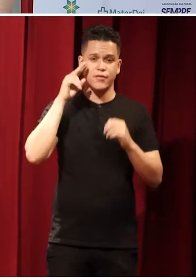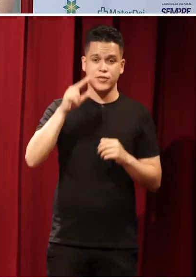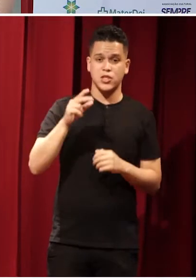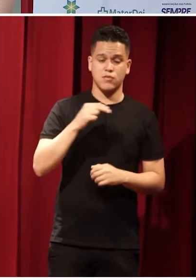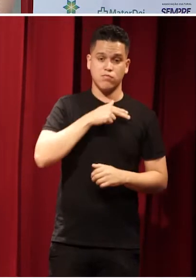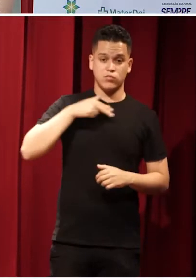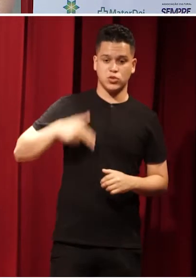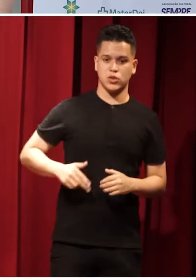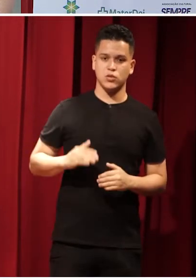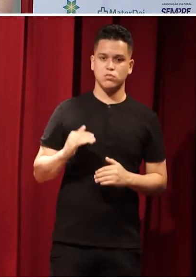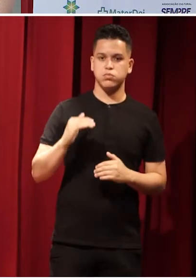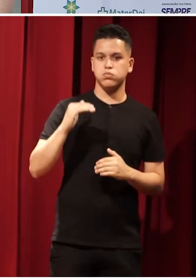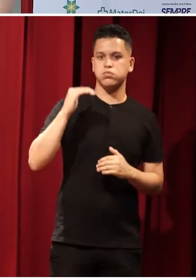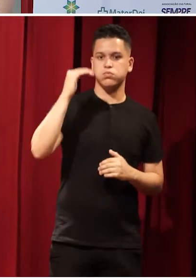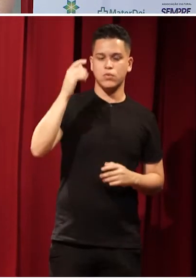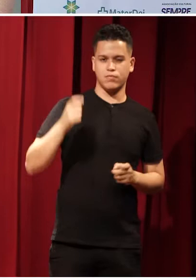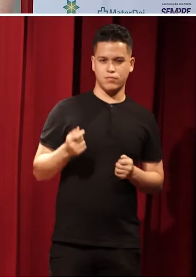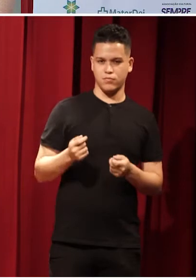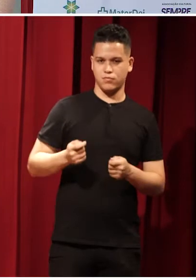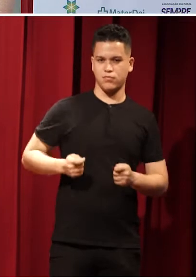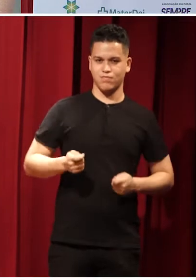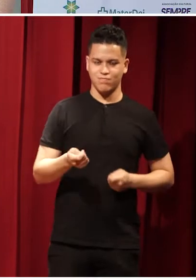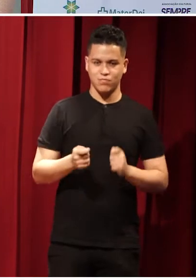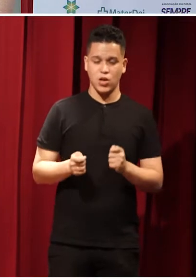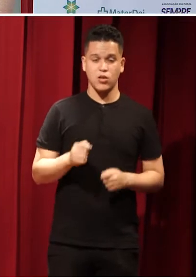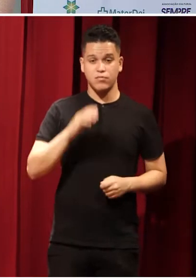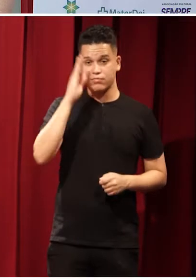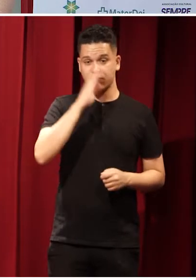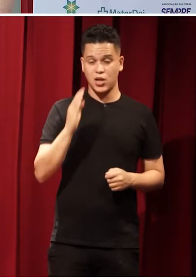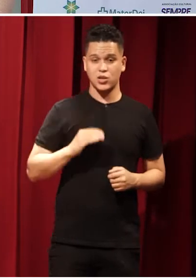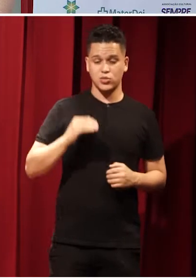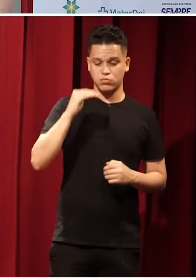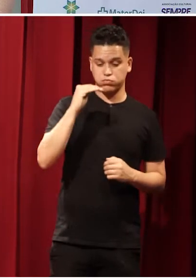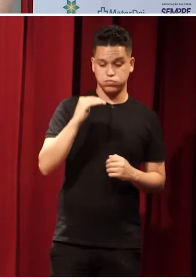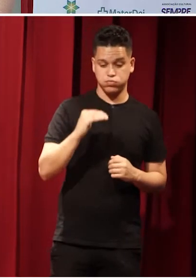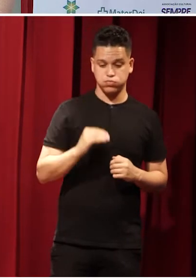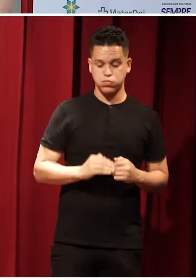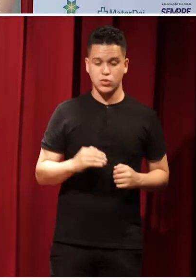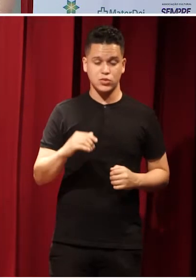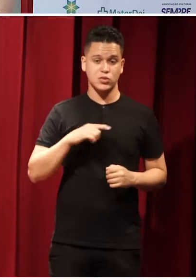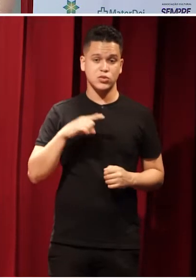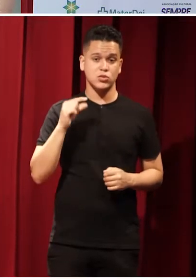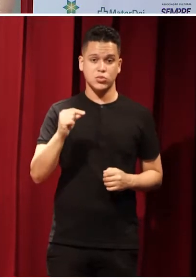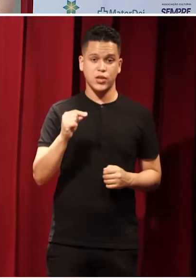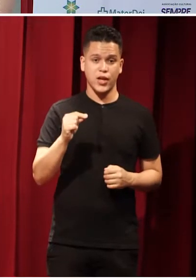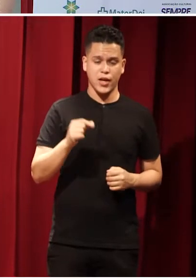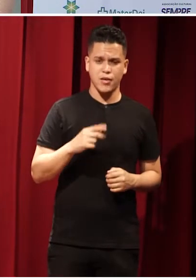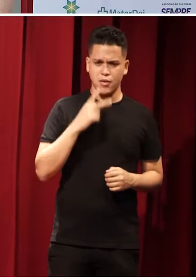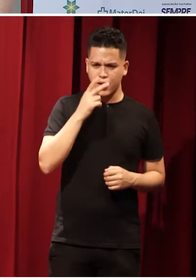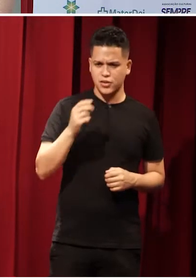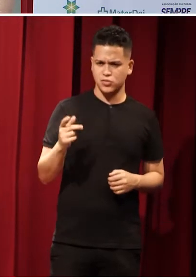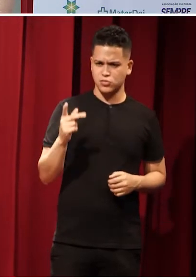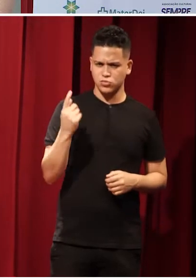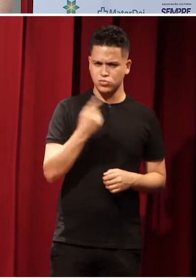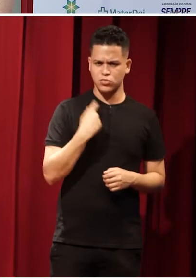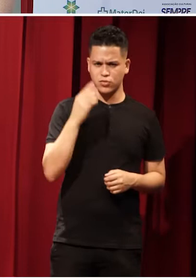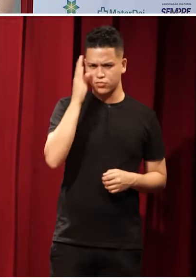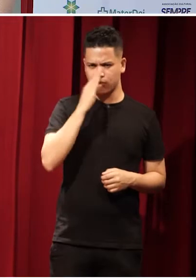da China, da Coreia e do Brasil, o Brasil tinha renda per capita